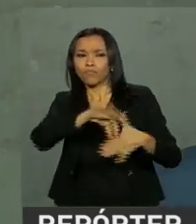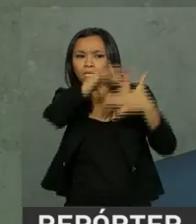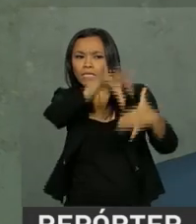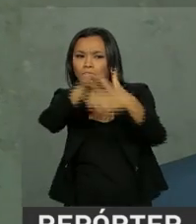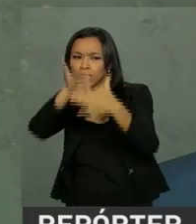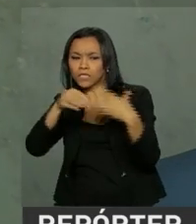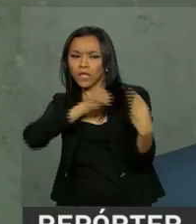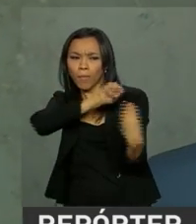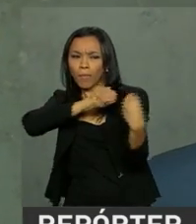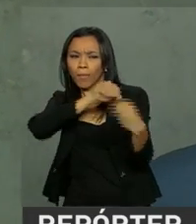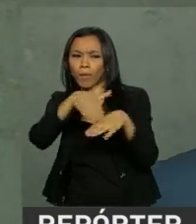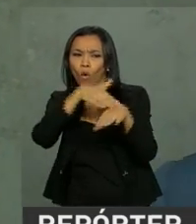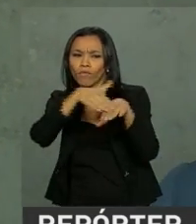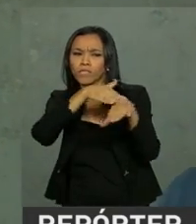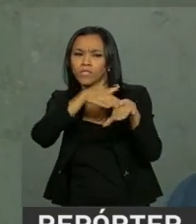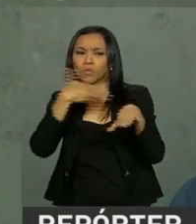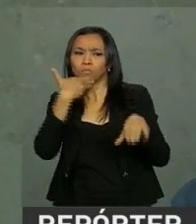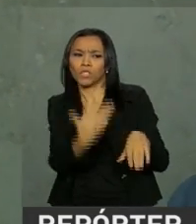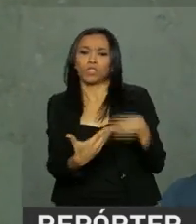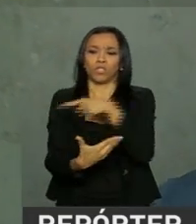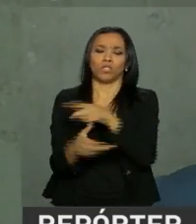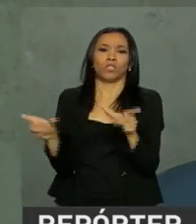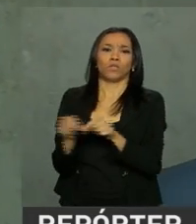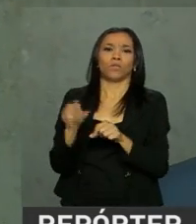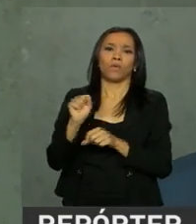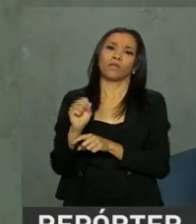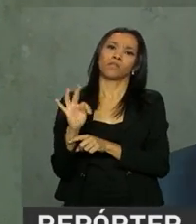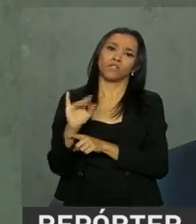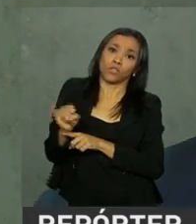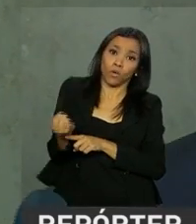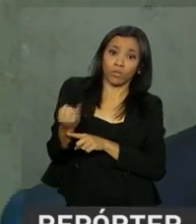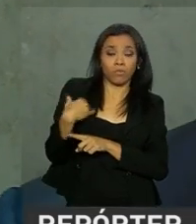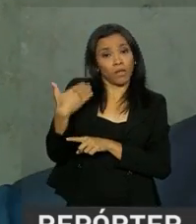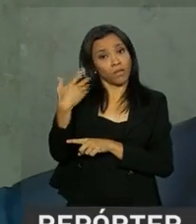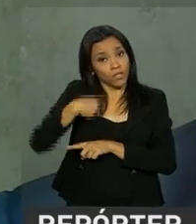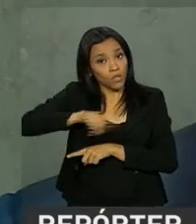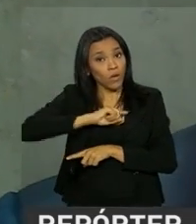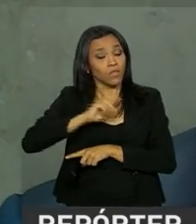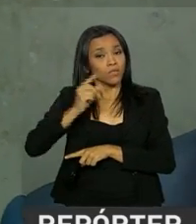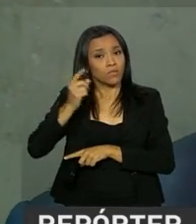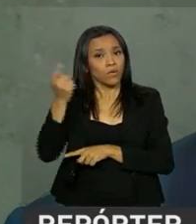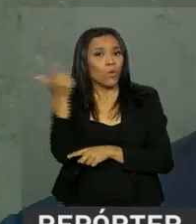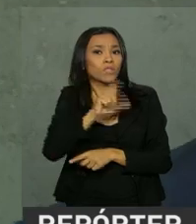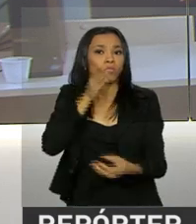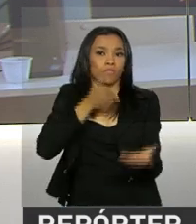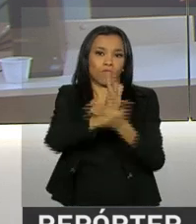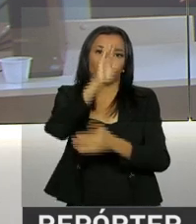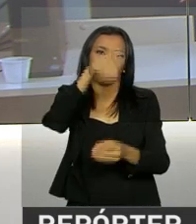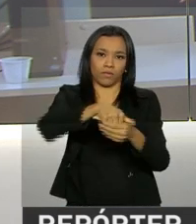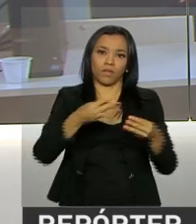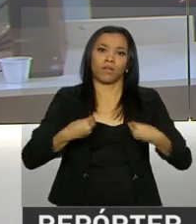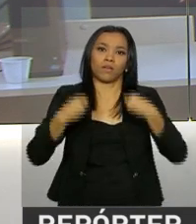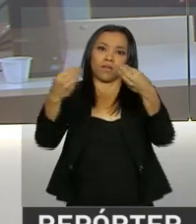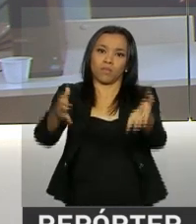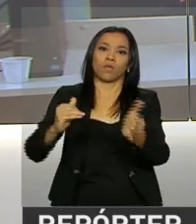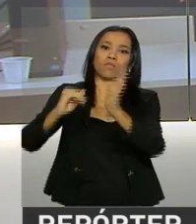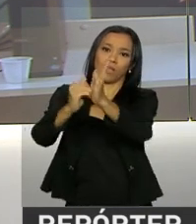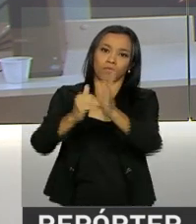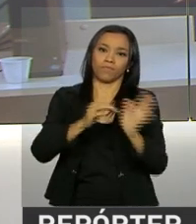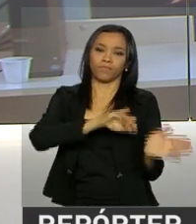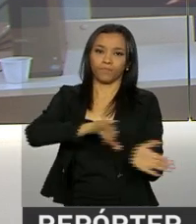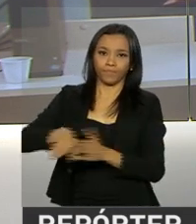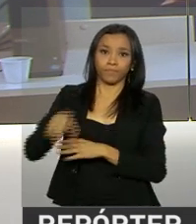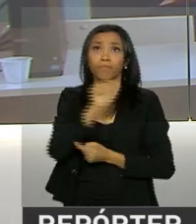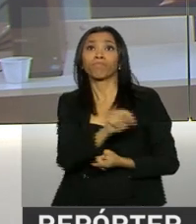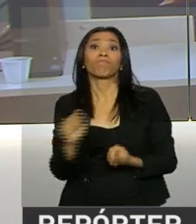mostrando o pleito do STJ, a importância e a urgência da matéria para que a gente possa votar e encaminhar ao Senado. As Santas Casas